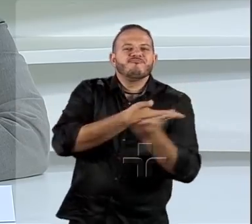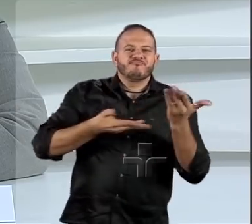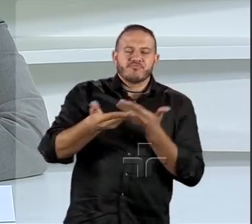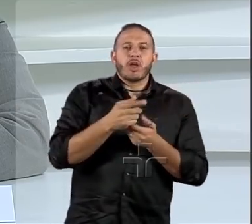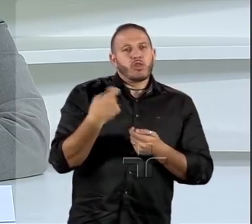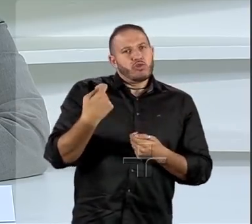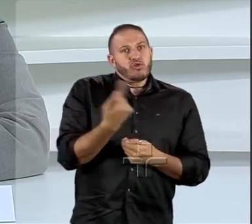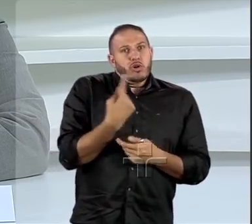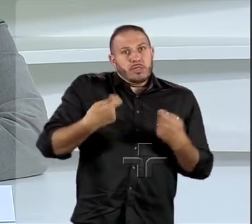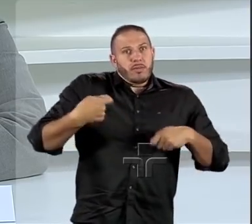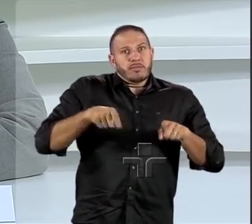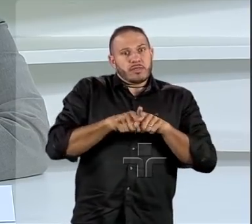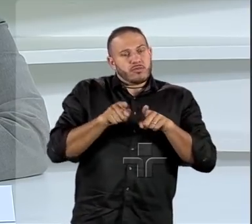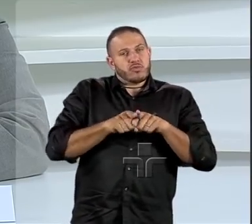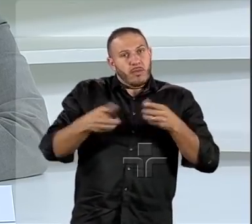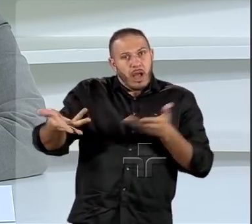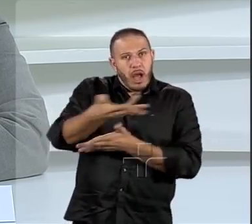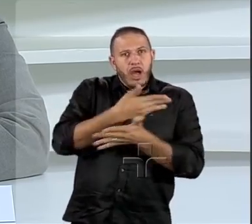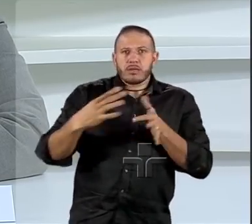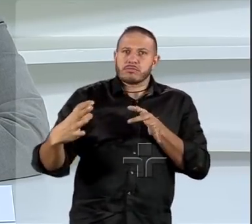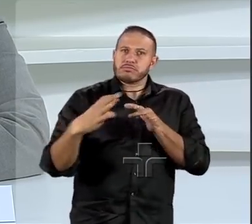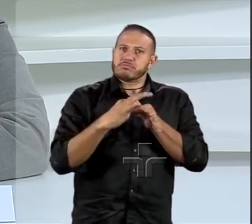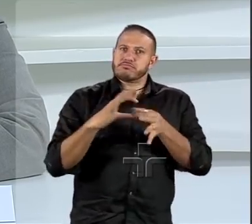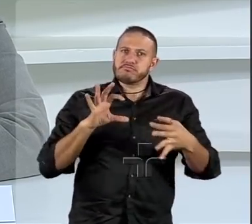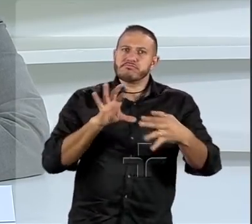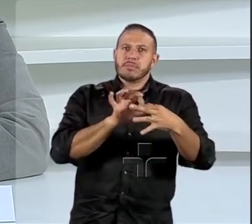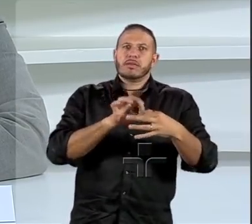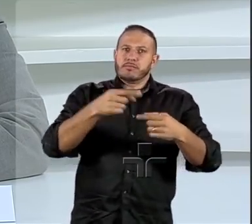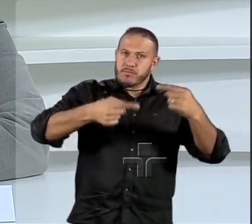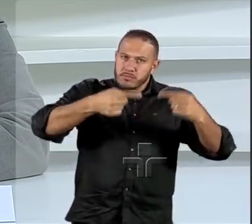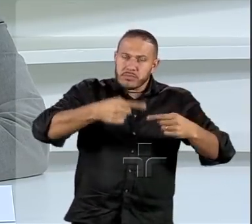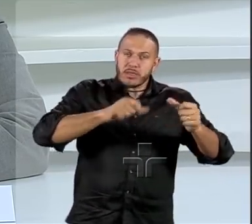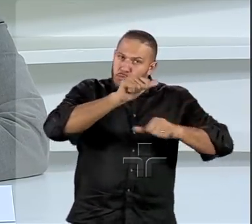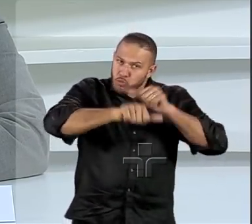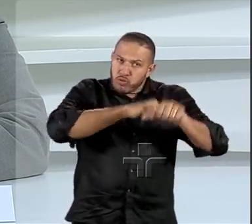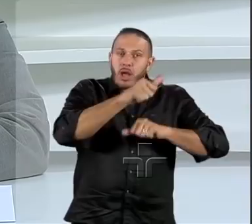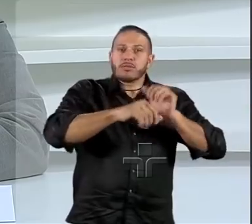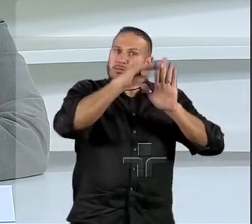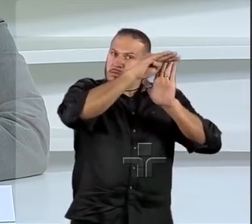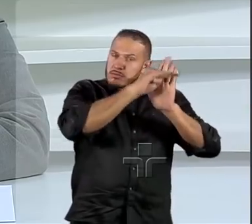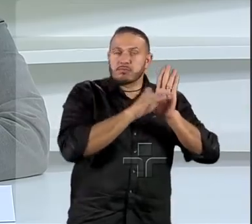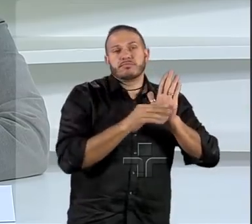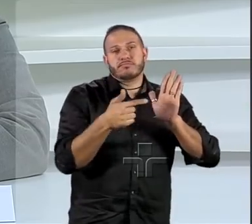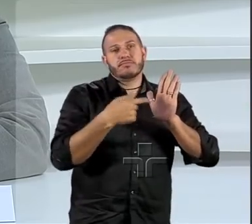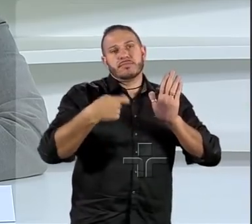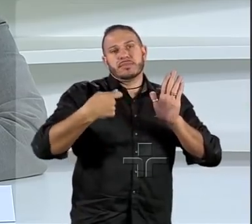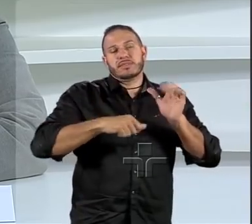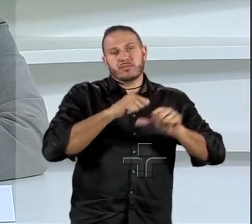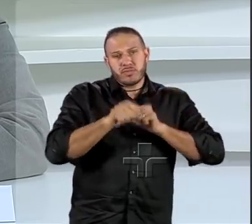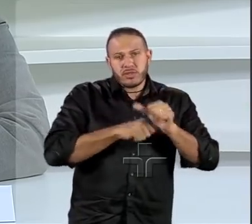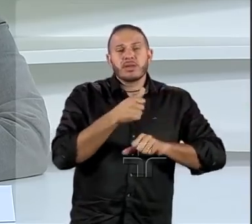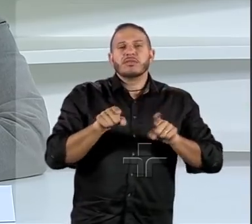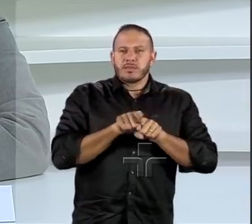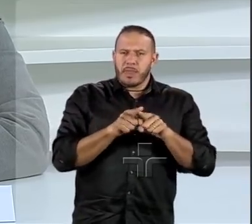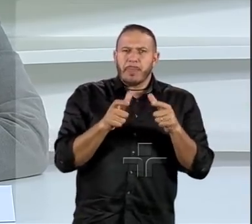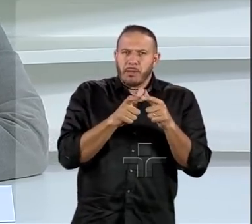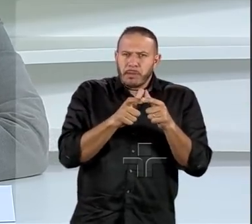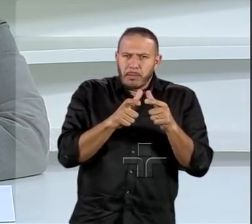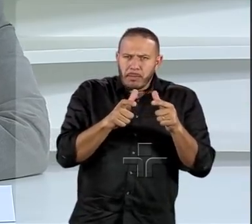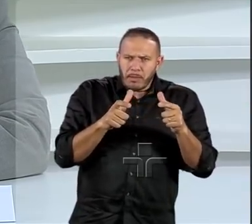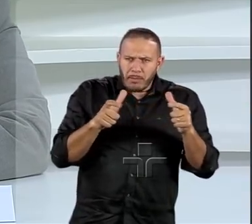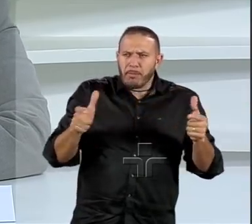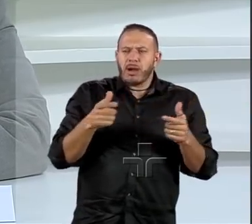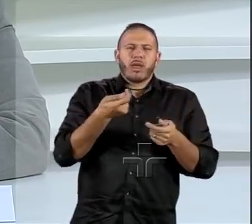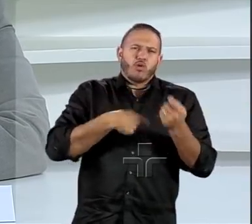de uma abordagem integrada na área política, com mudanças, reformulações de políticas e um crescimento econômico. E só